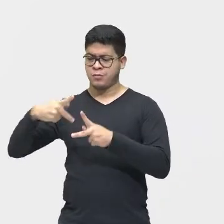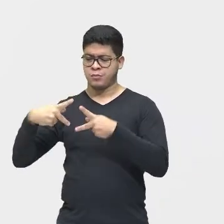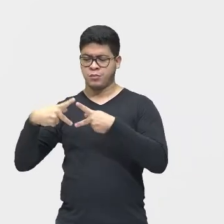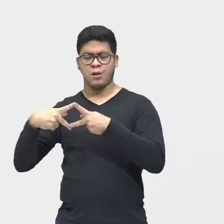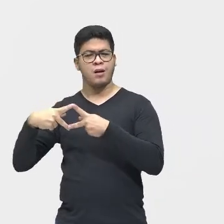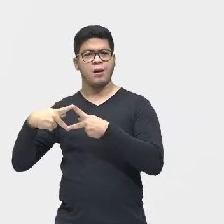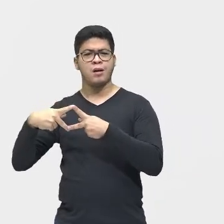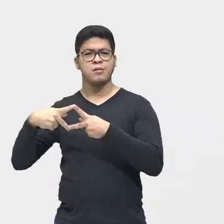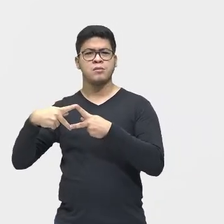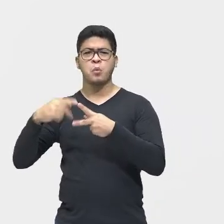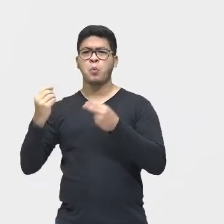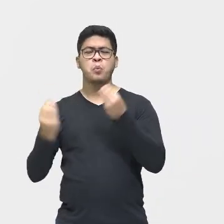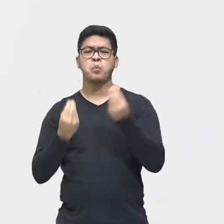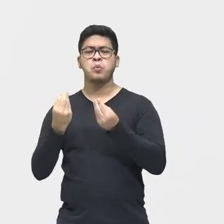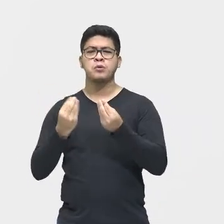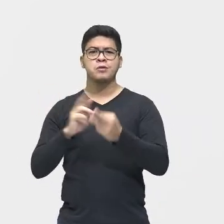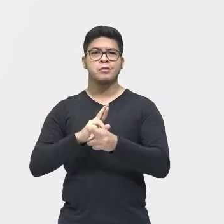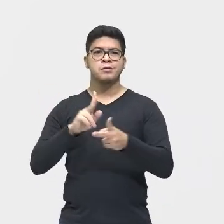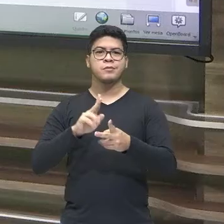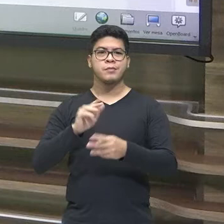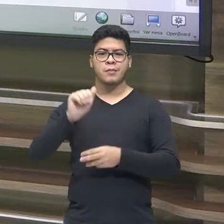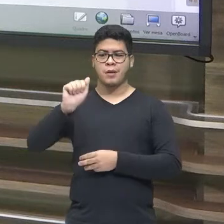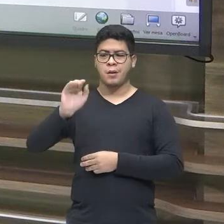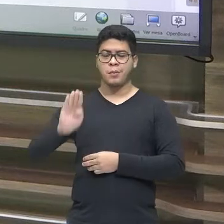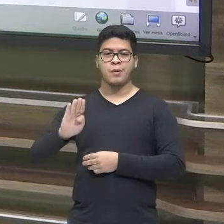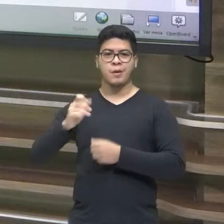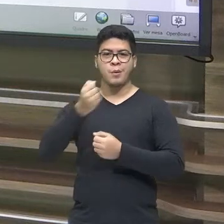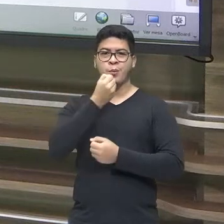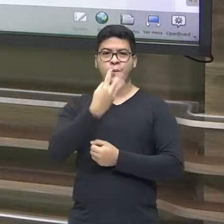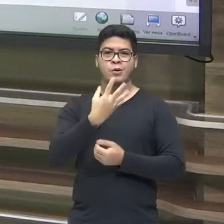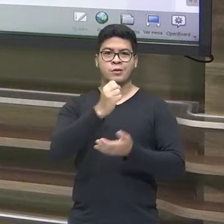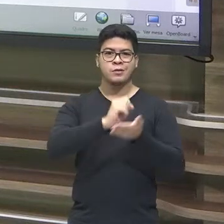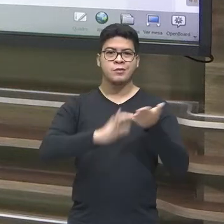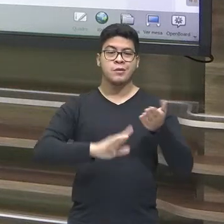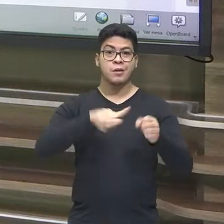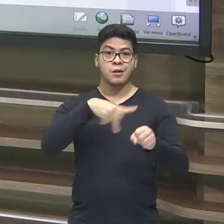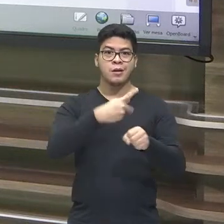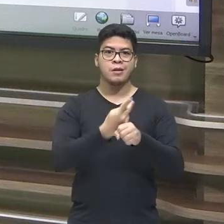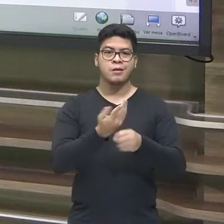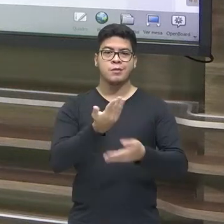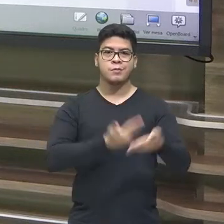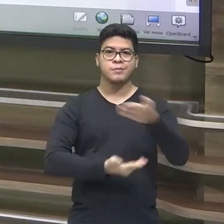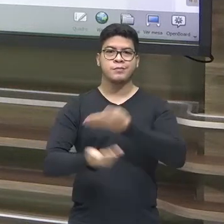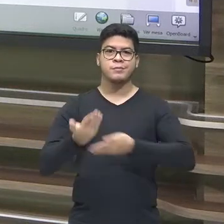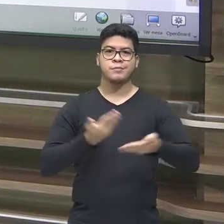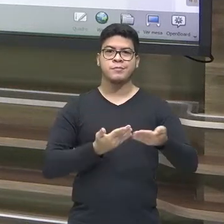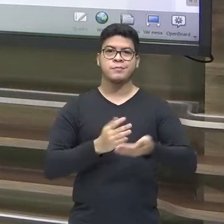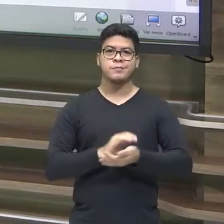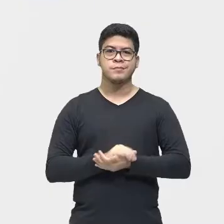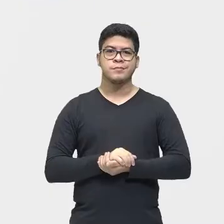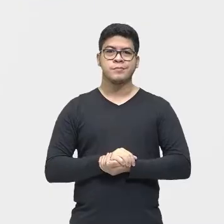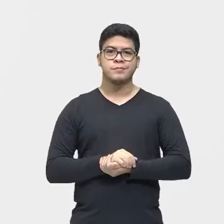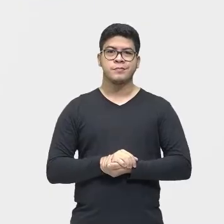losango? Queridos alunos, boa atividade e nos vemos na nossa interatividade.